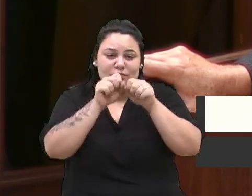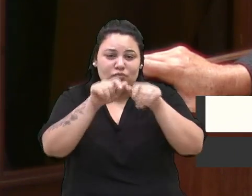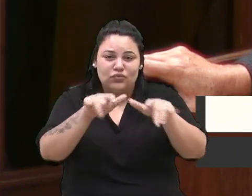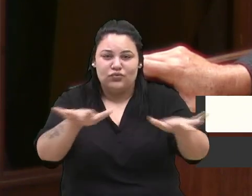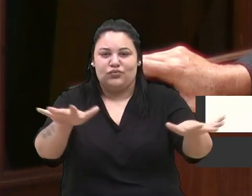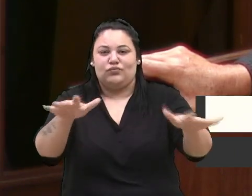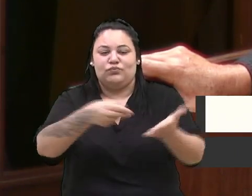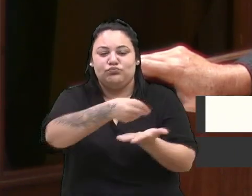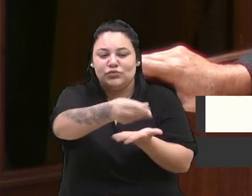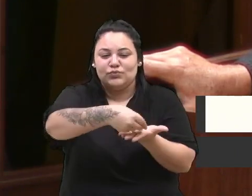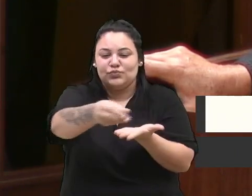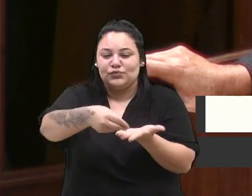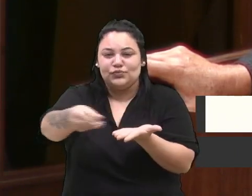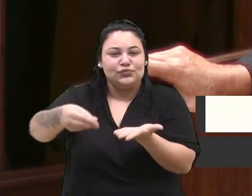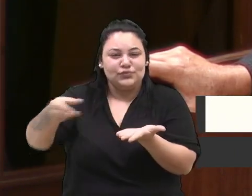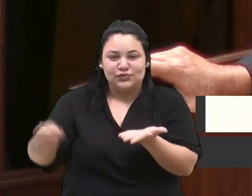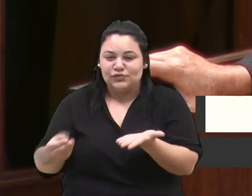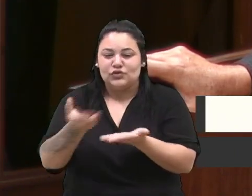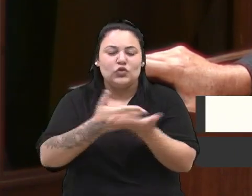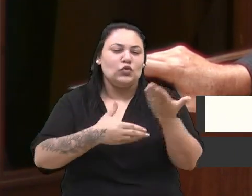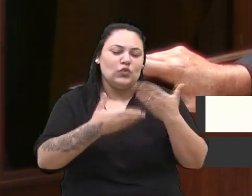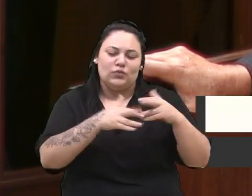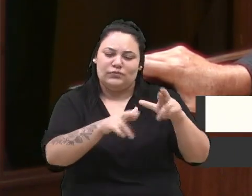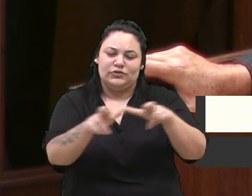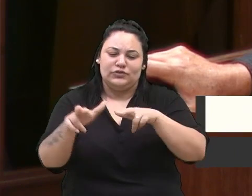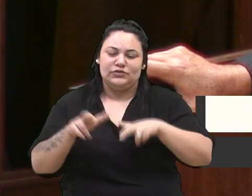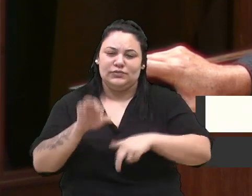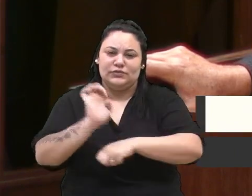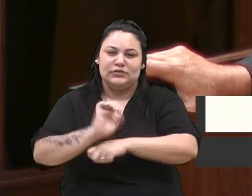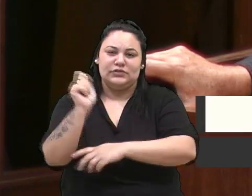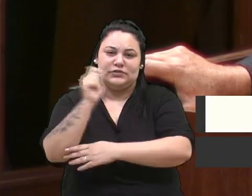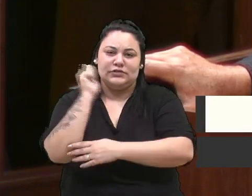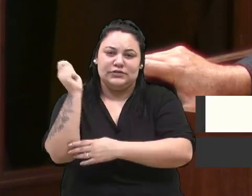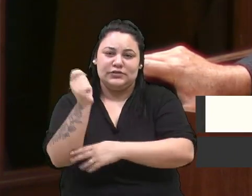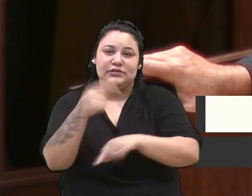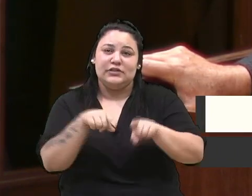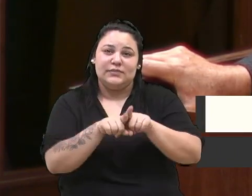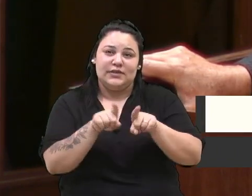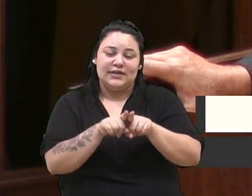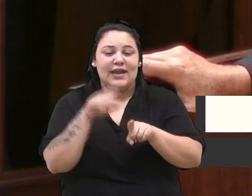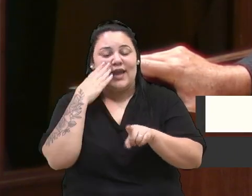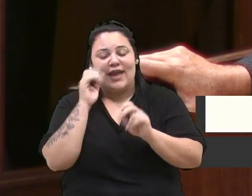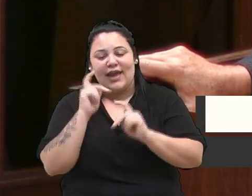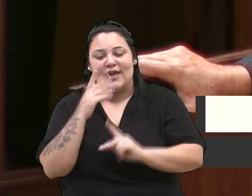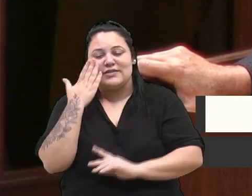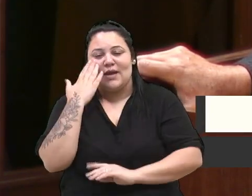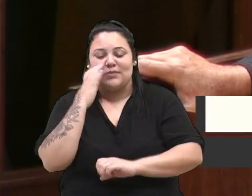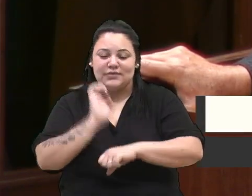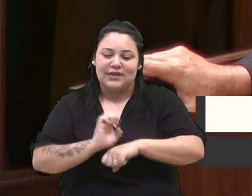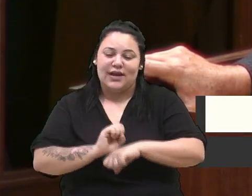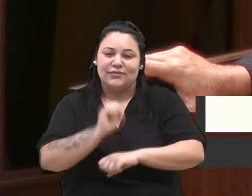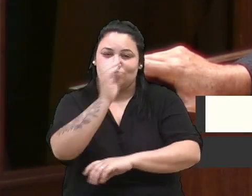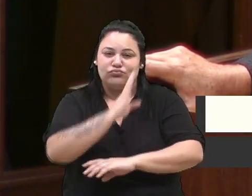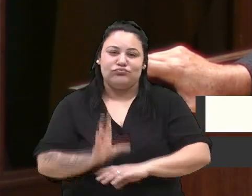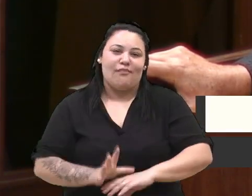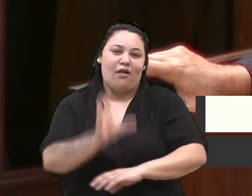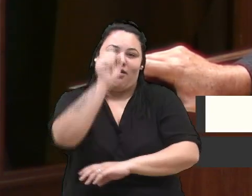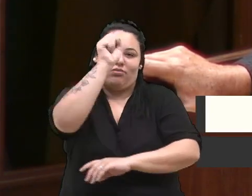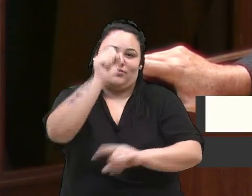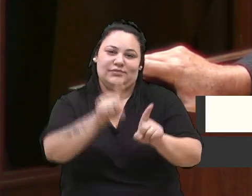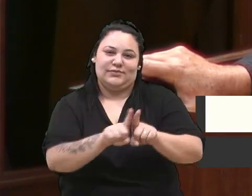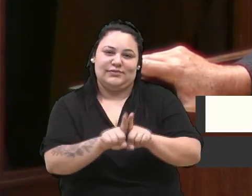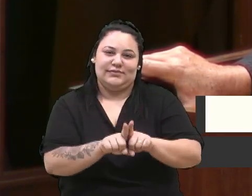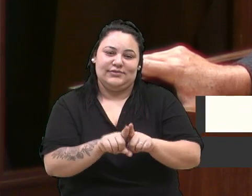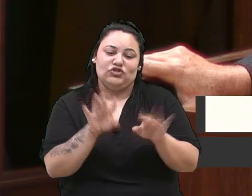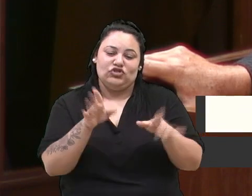e parte do estado do Rio Grande do Sul, e para dizer, por que não dizer, para vários estados do país. Foram